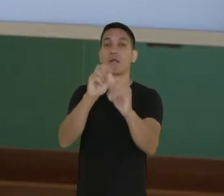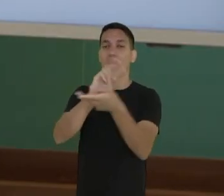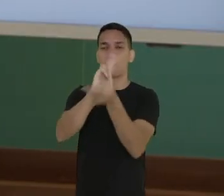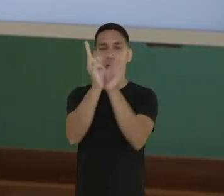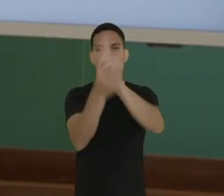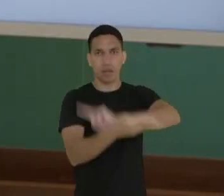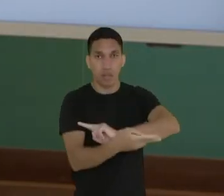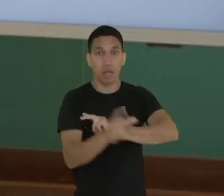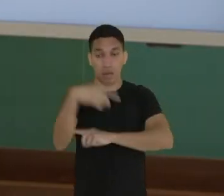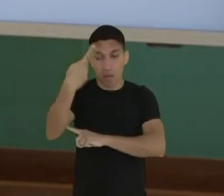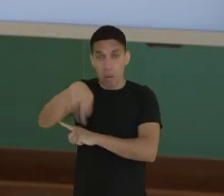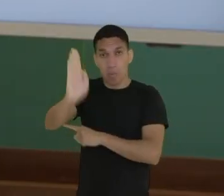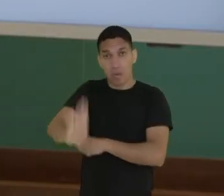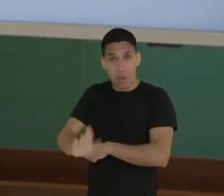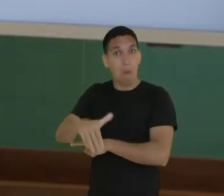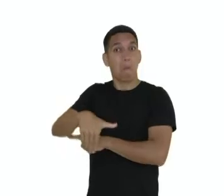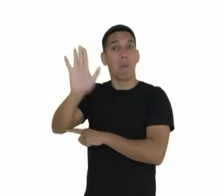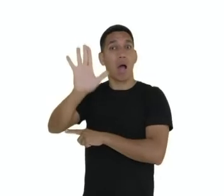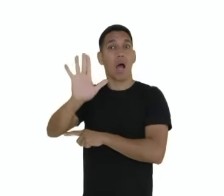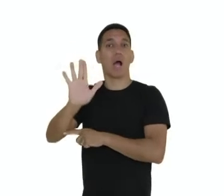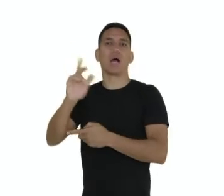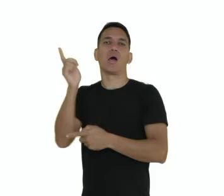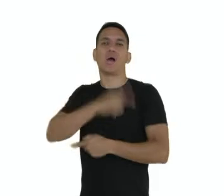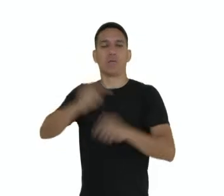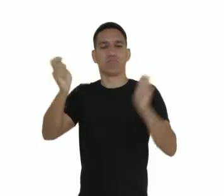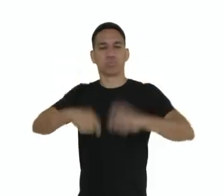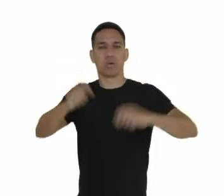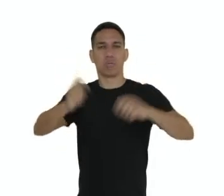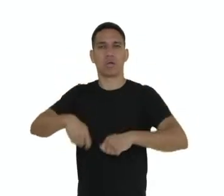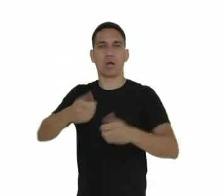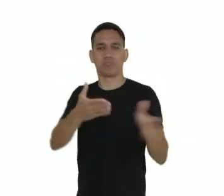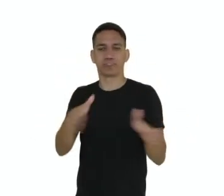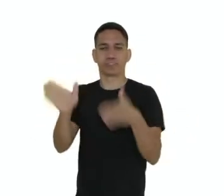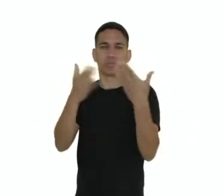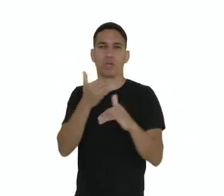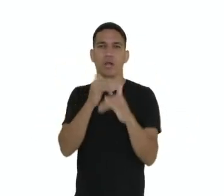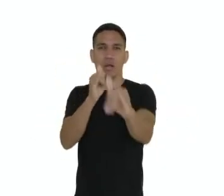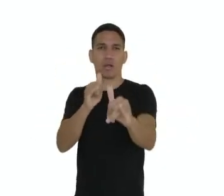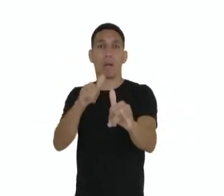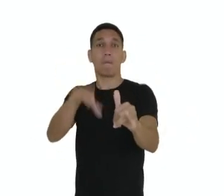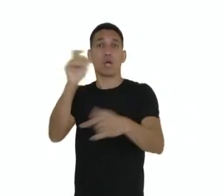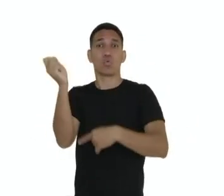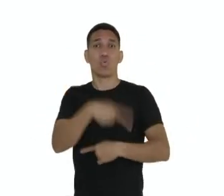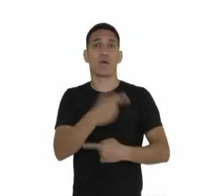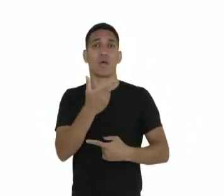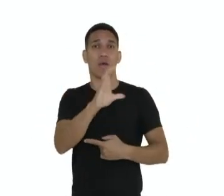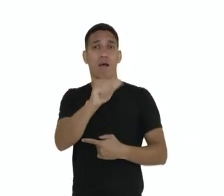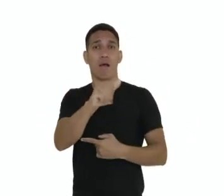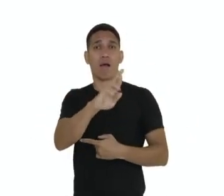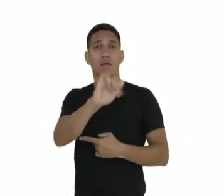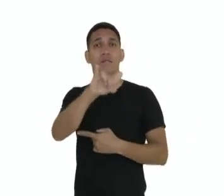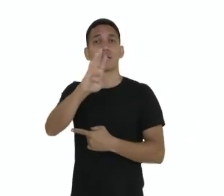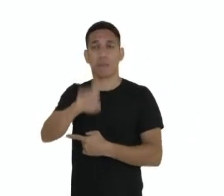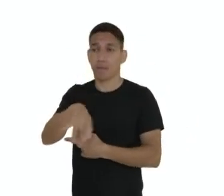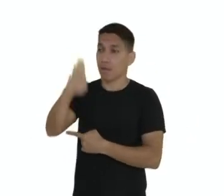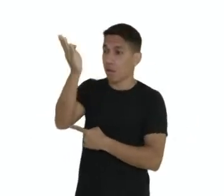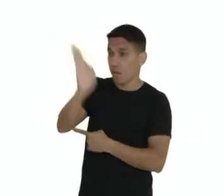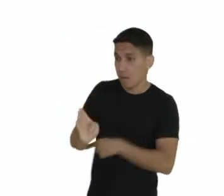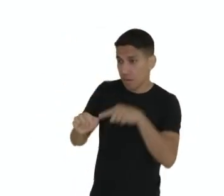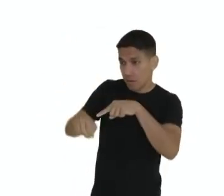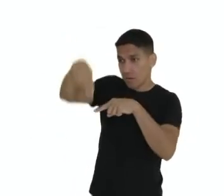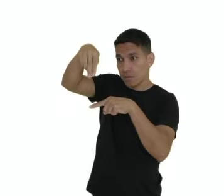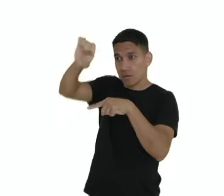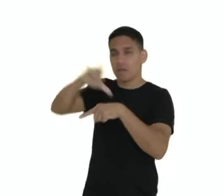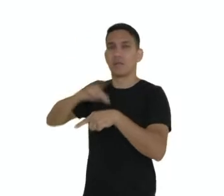maior capacidade de produção de energia eólica da América Latina, por exemplo, do que o Caribe. O Nordeste brasileiro é uma região com maior potencial para a produção